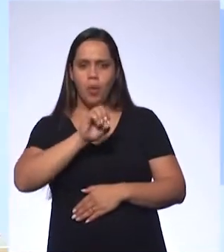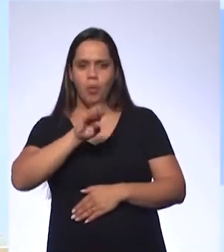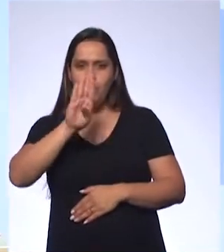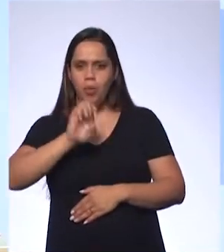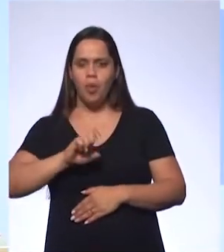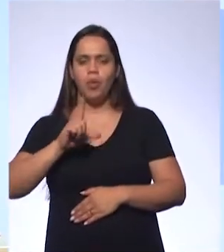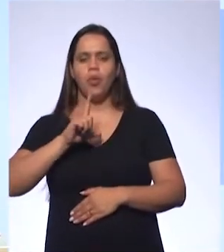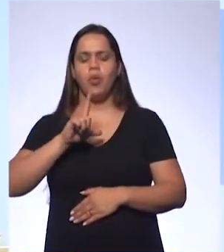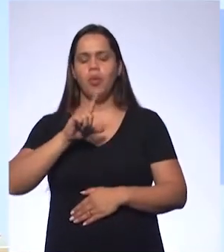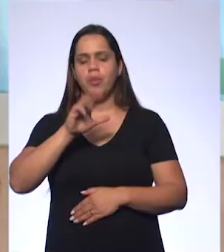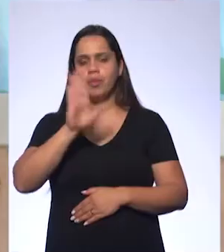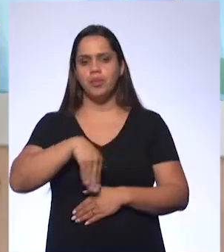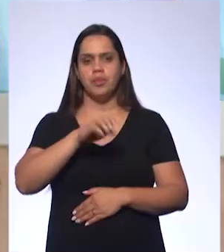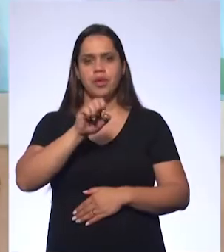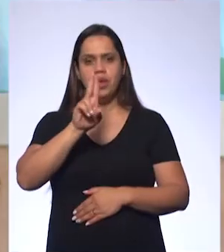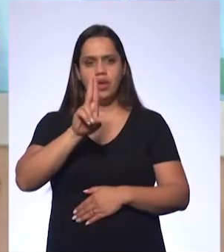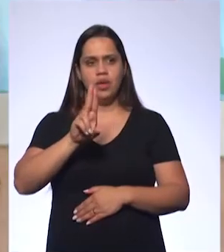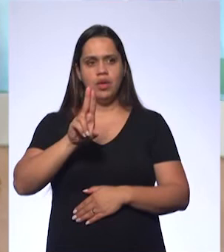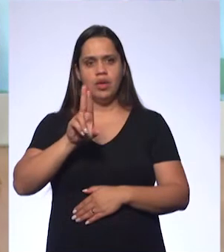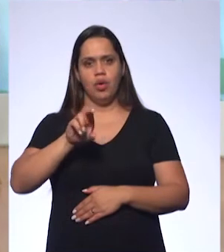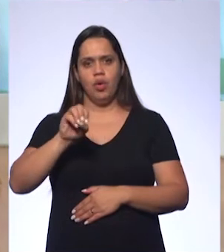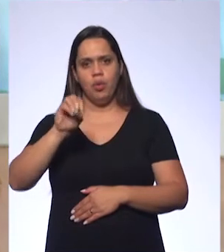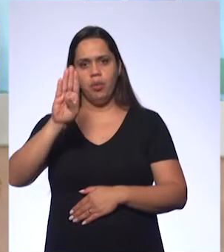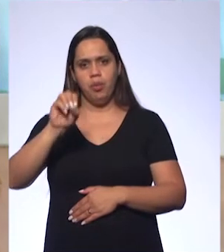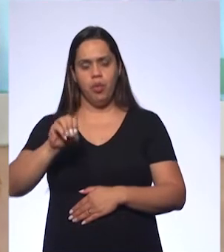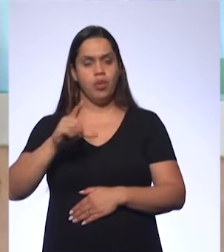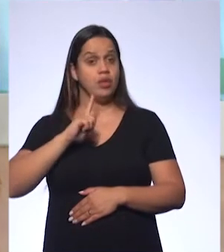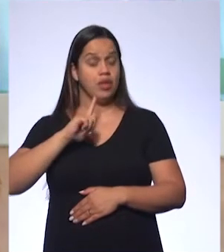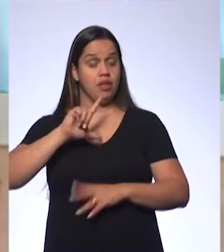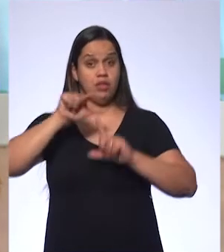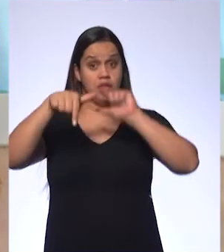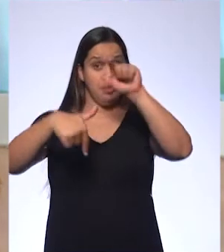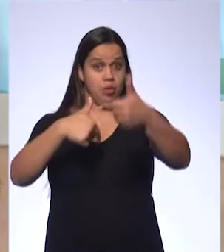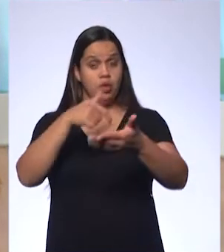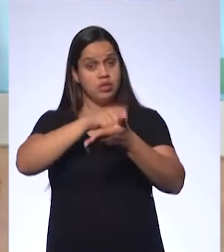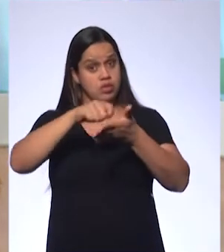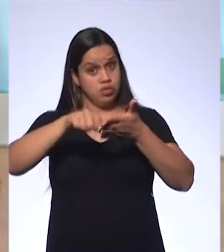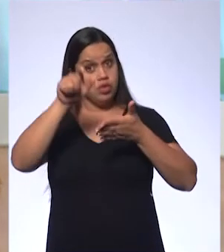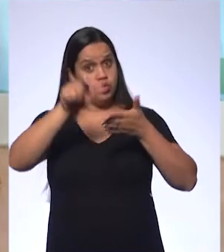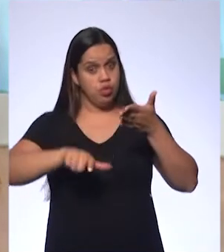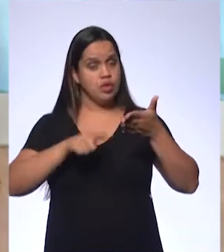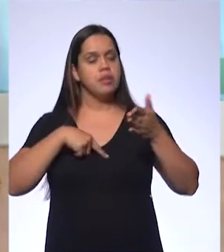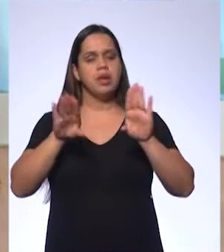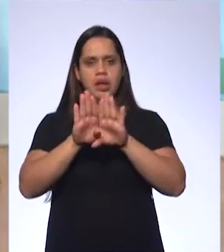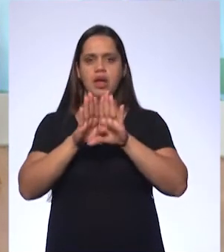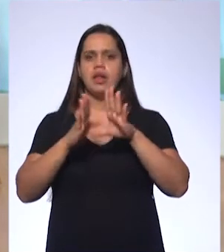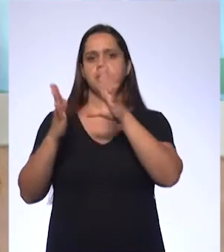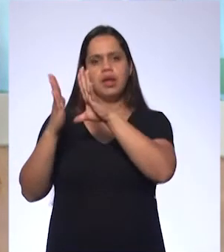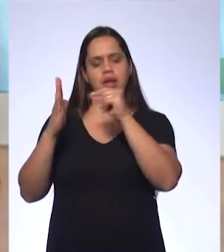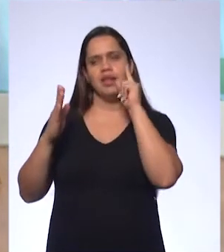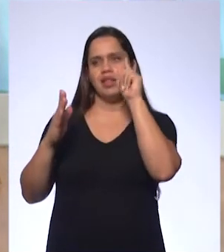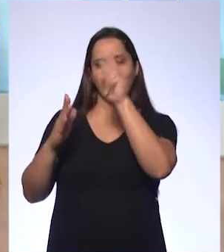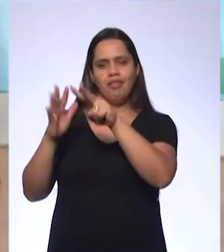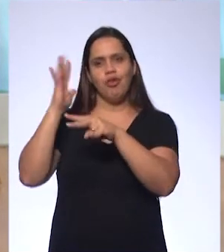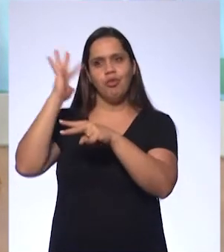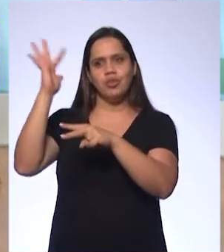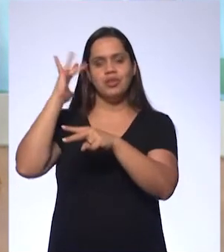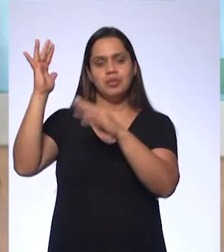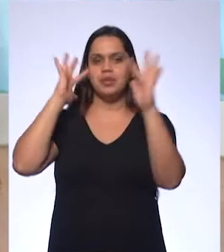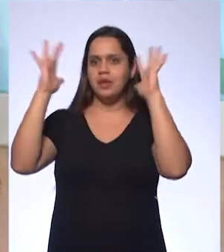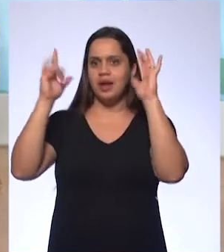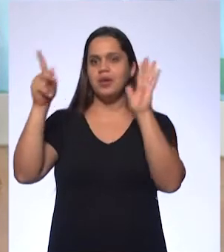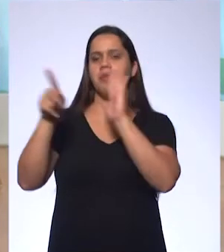é. Então, né, a gente teve aí vários escritores posteriores que se basearam aí nas obras de H.G. Wells.